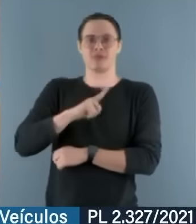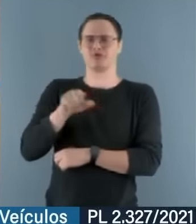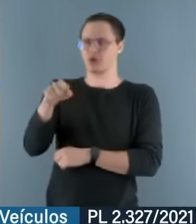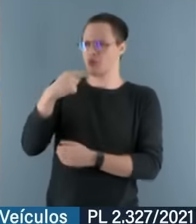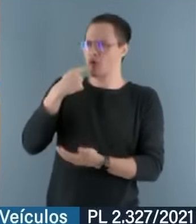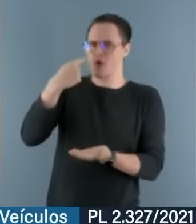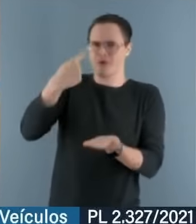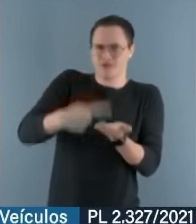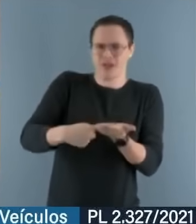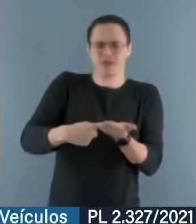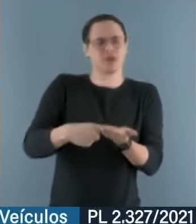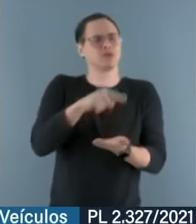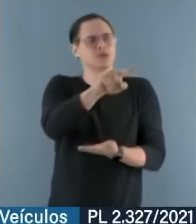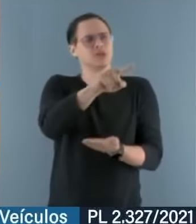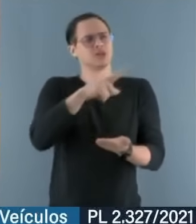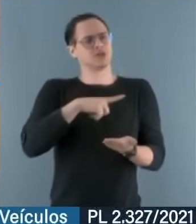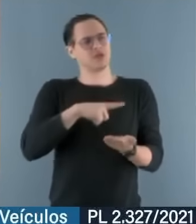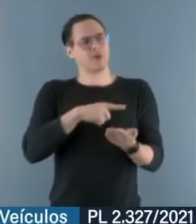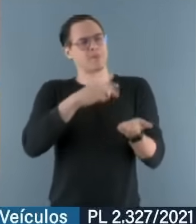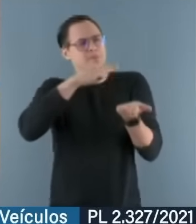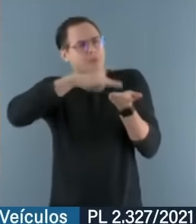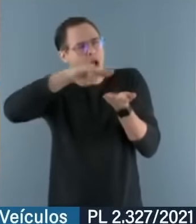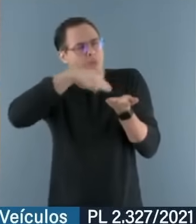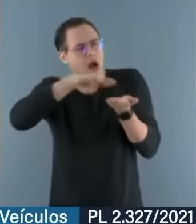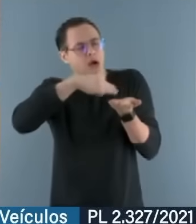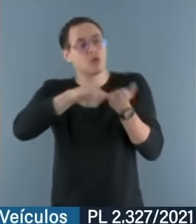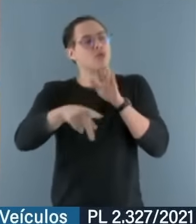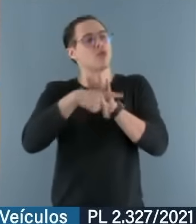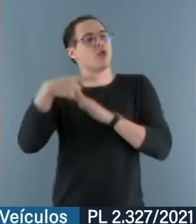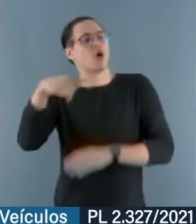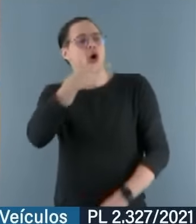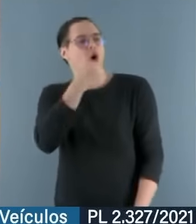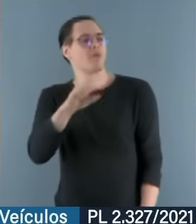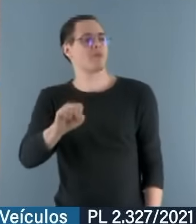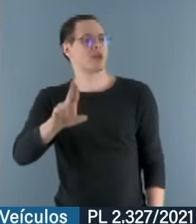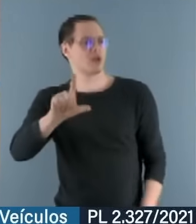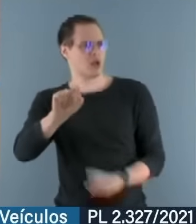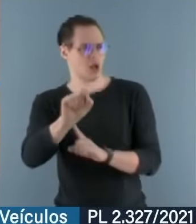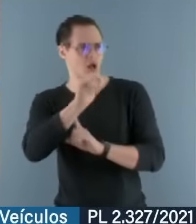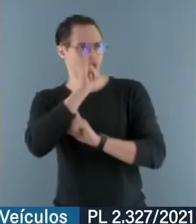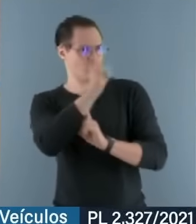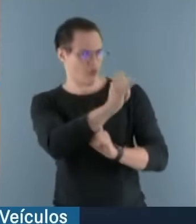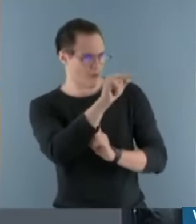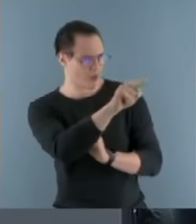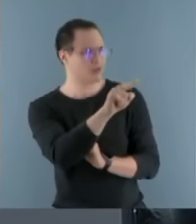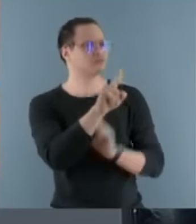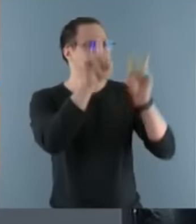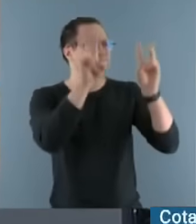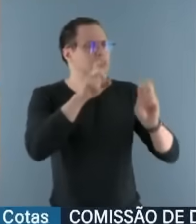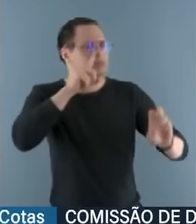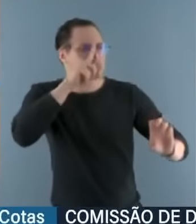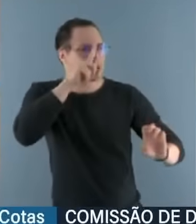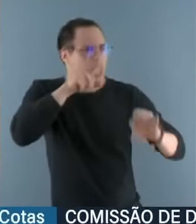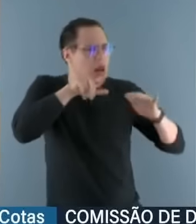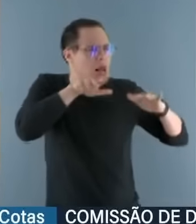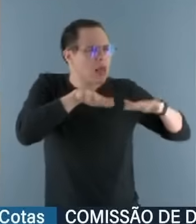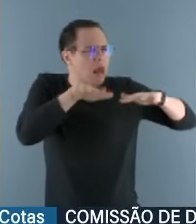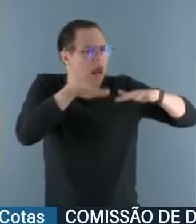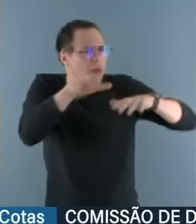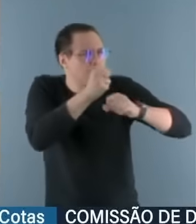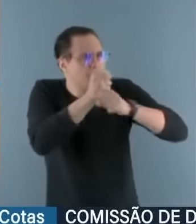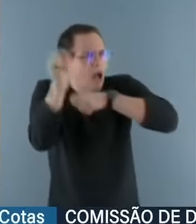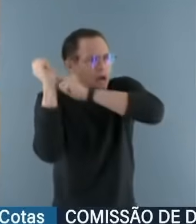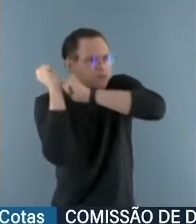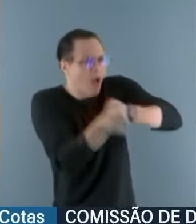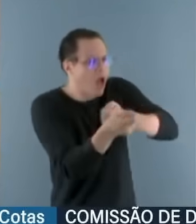Maravilha. Ministro, recebeu diversas mensagens do diretor Saulo Cunha afirmando expressamente o risco de invasões e depredações